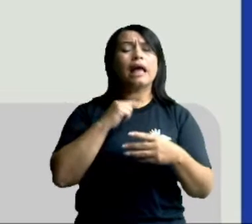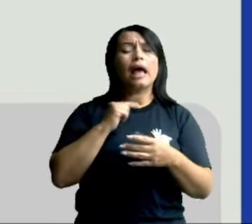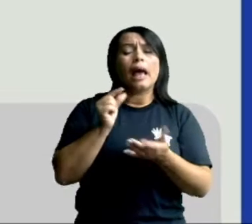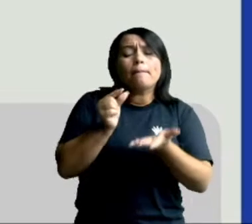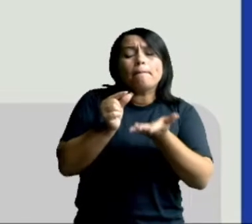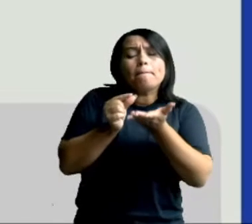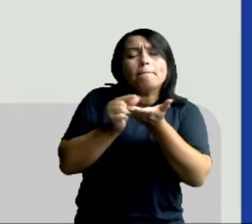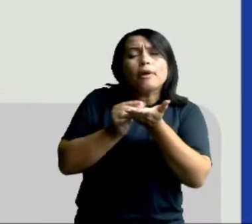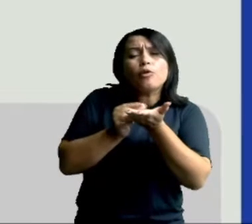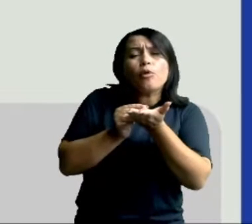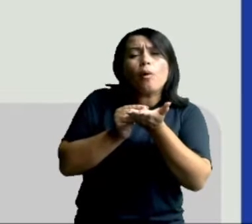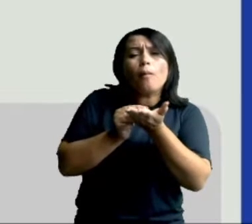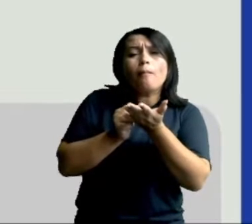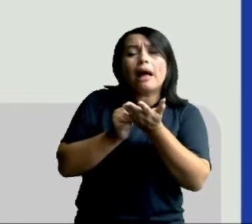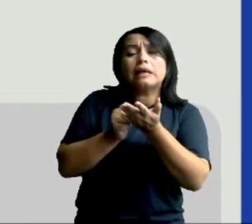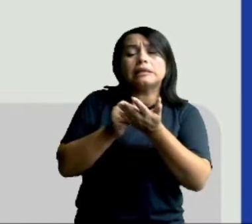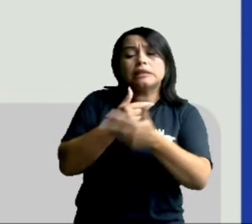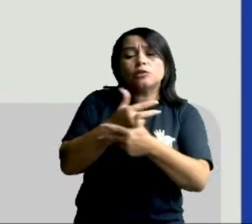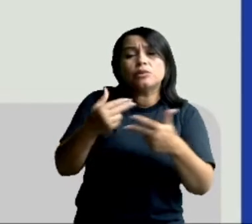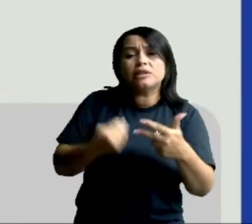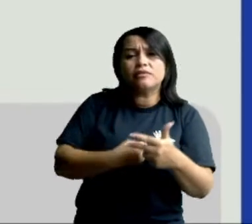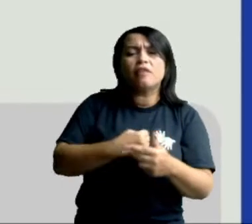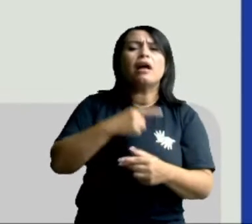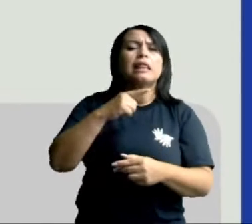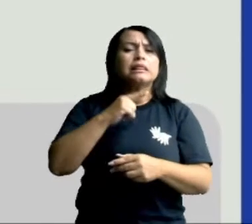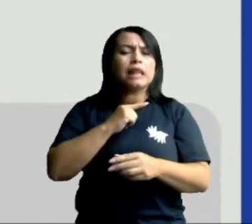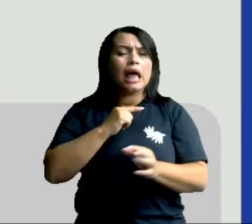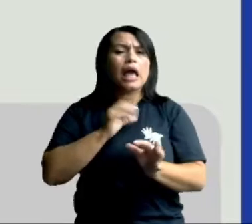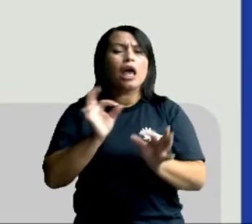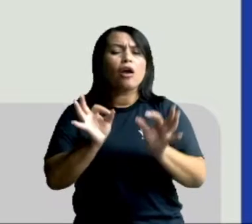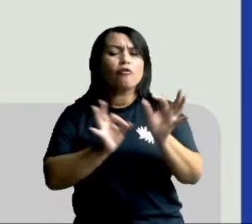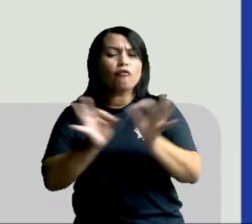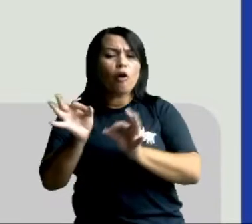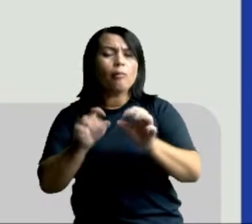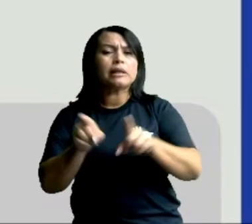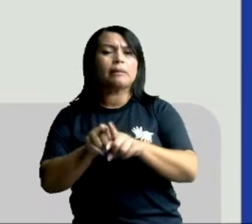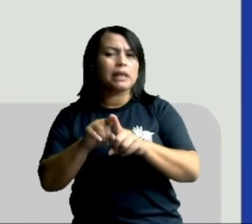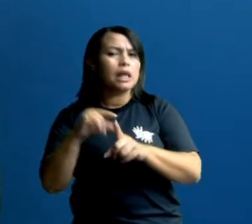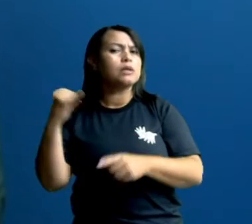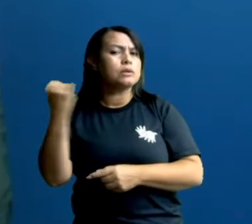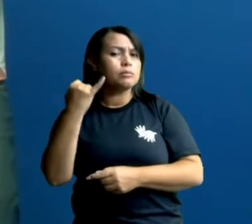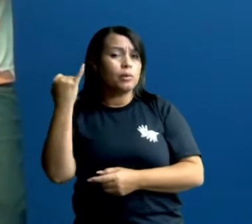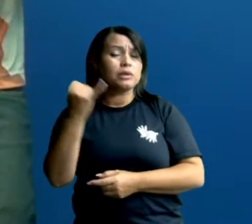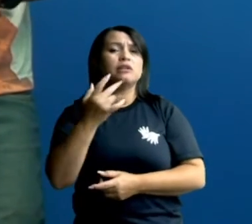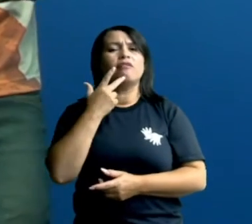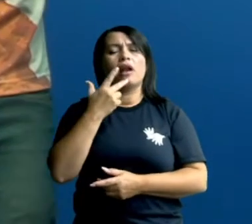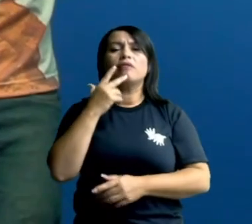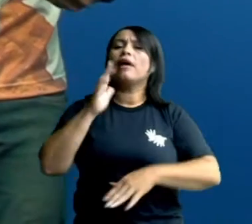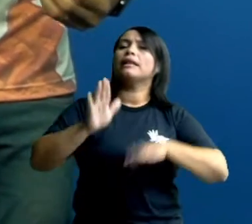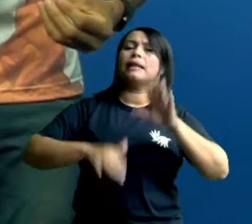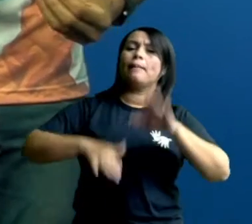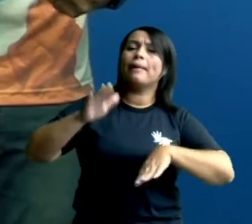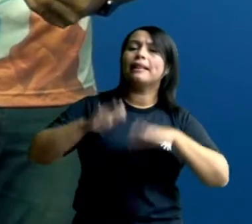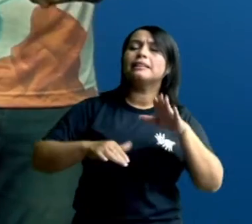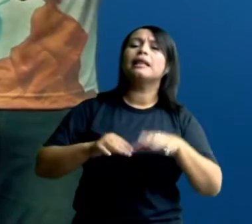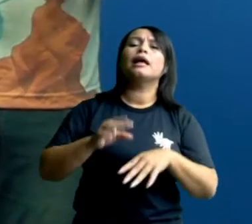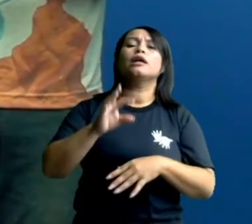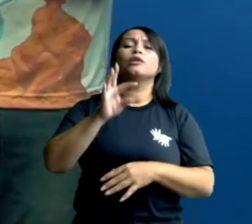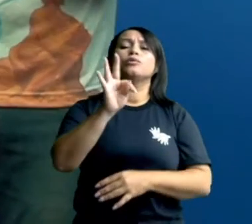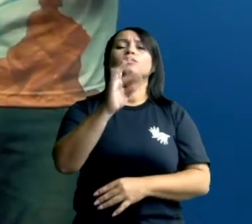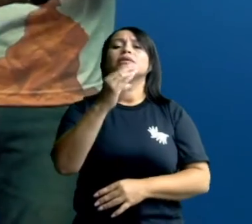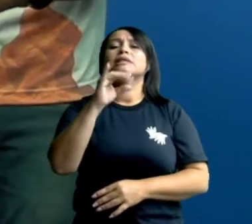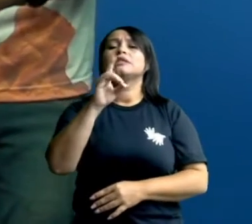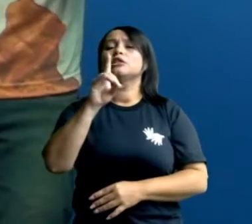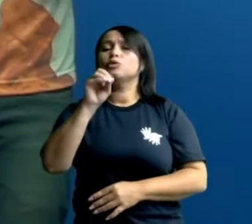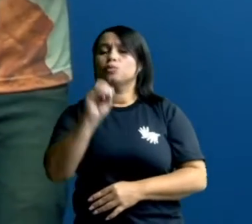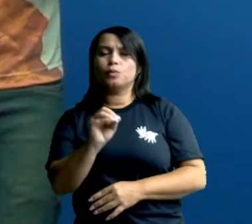que têm formas e funções, tá certo? Justamente o que eu tinha dito para vocês, a depender do tecido que essa célula